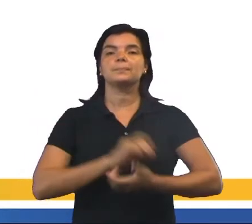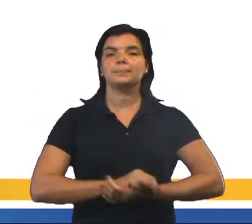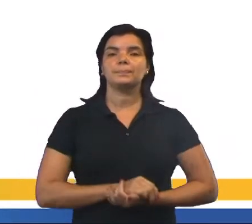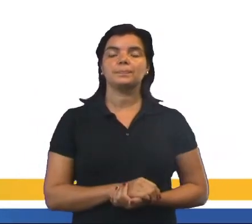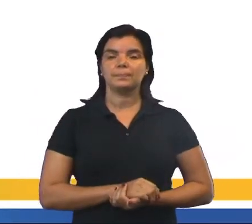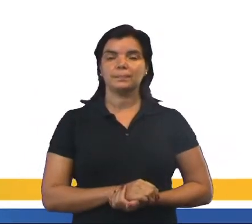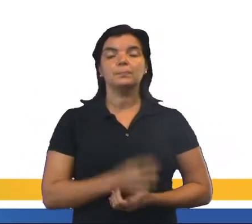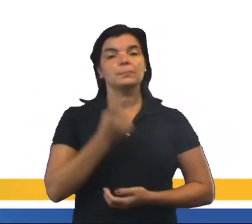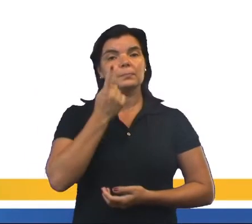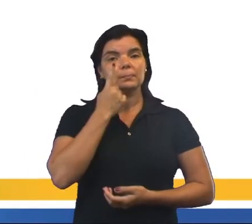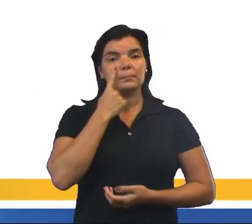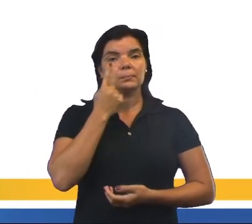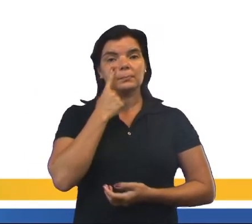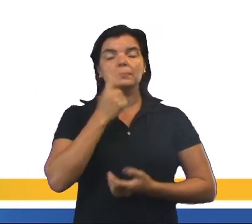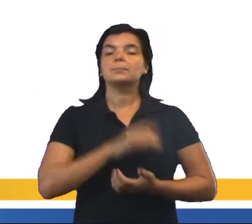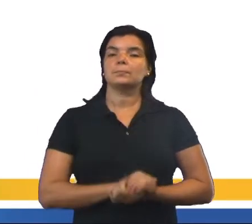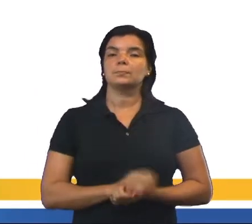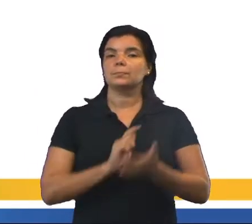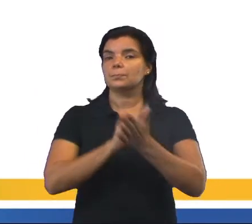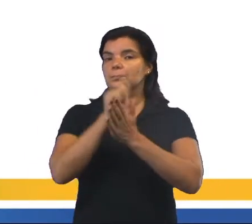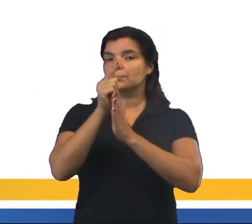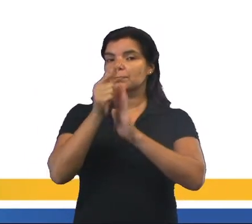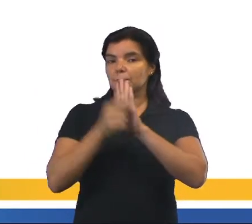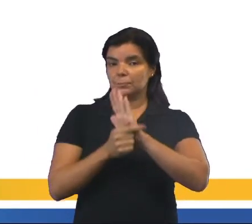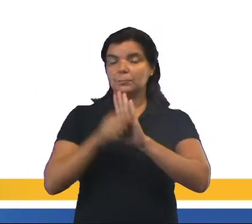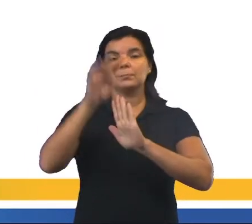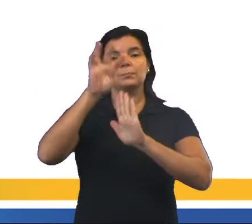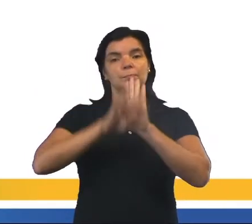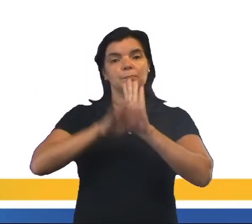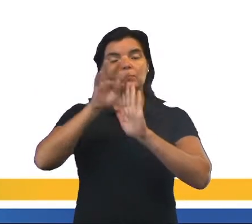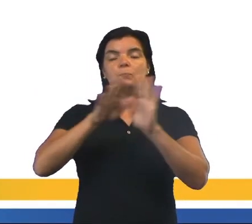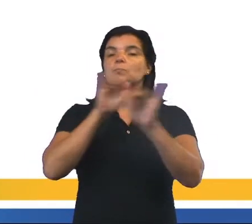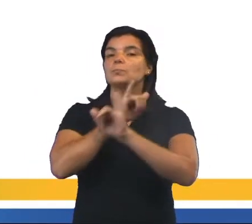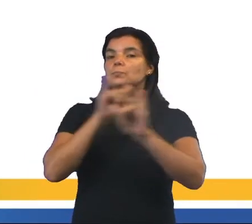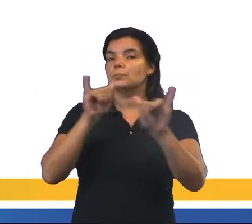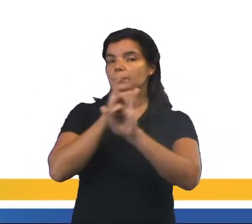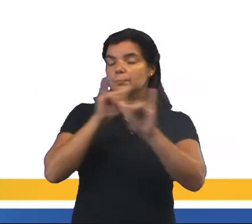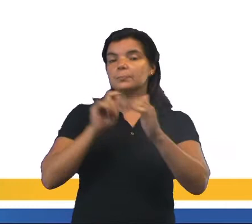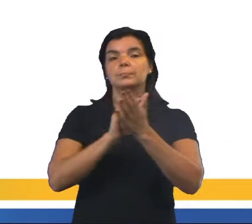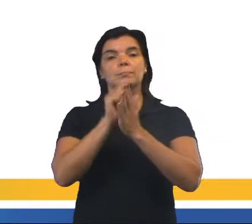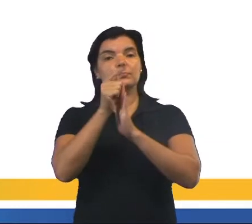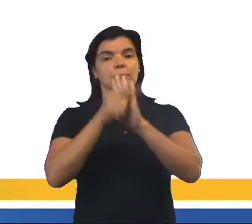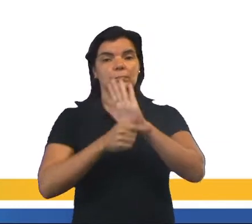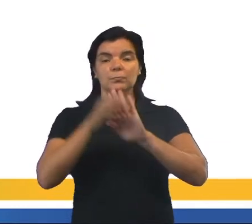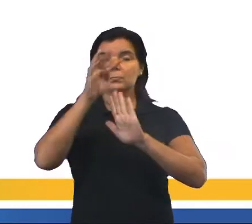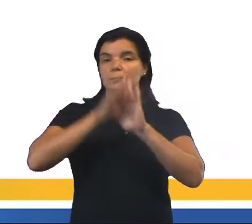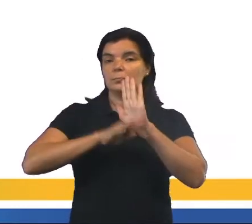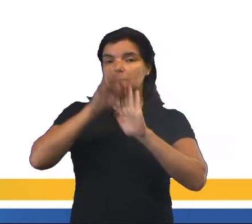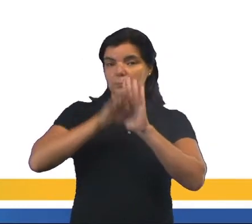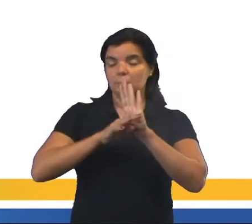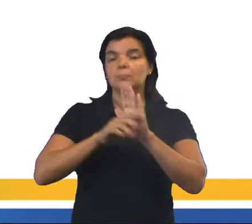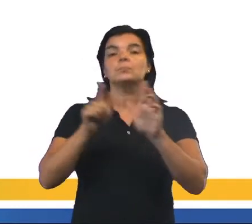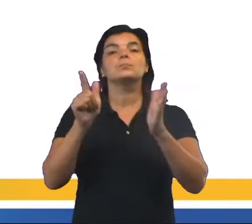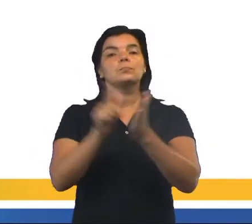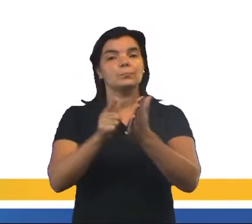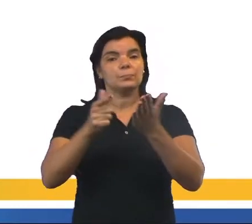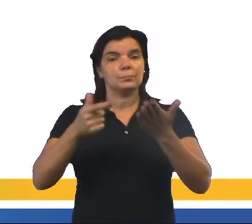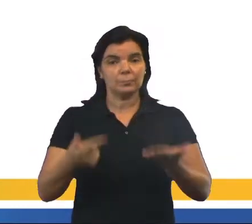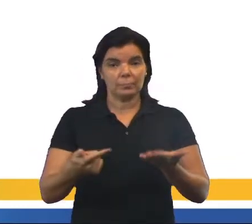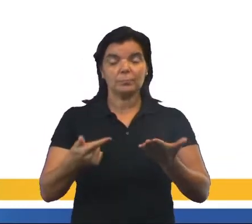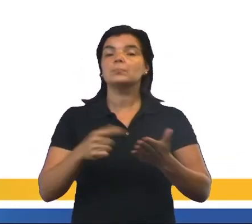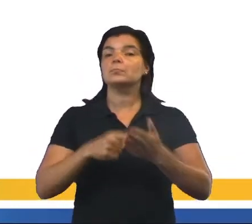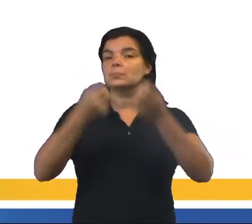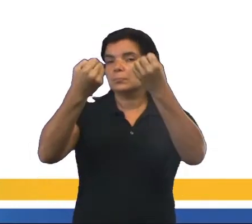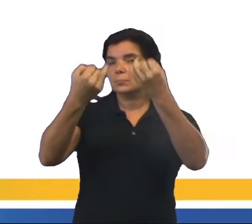slide. Olhem só, gente, gênero textual notícia. Trata-se de um gênero textual jornalístico